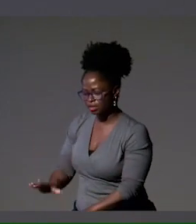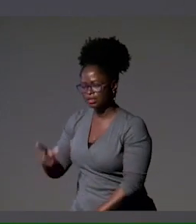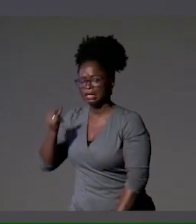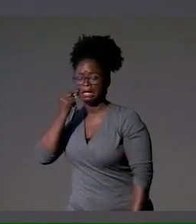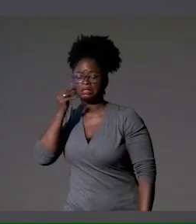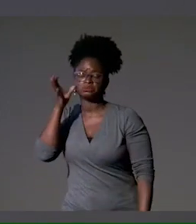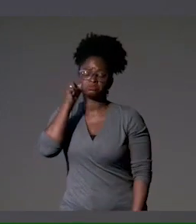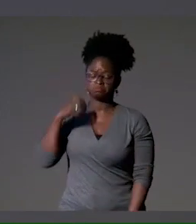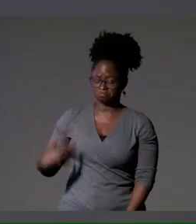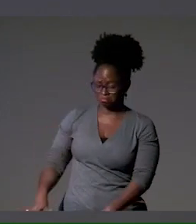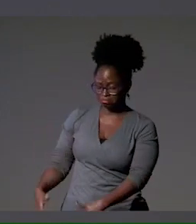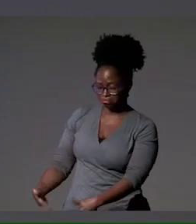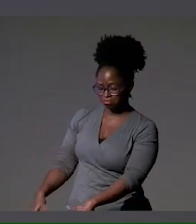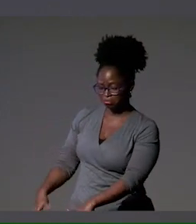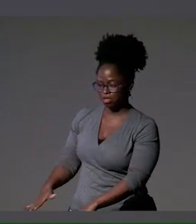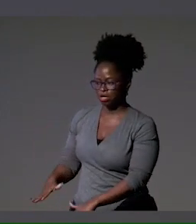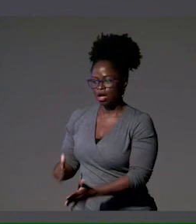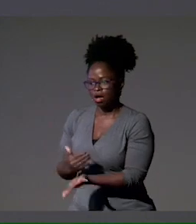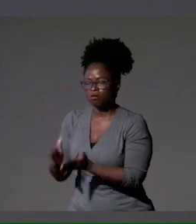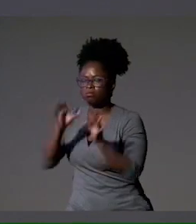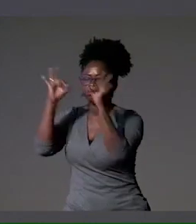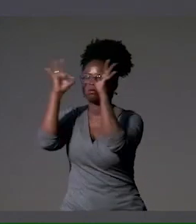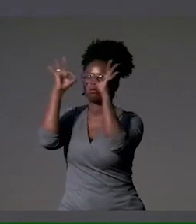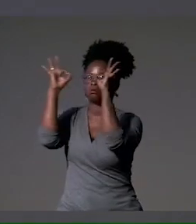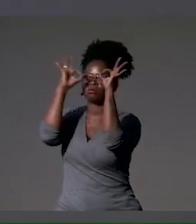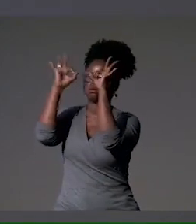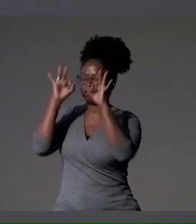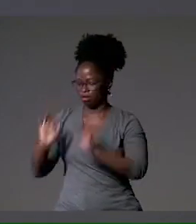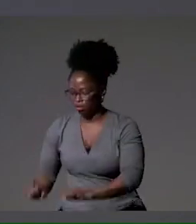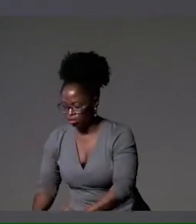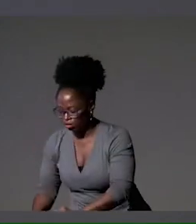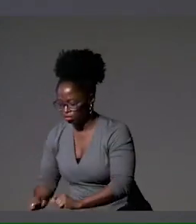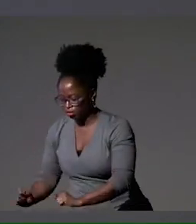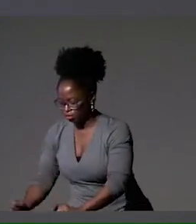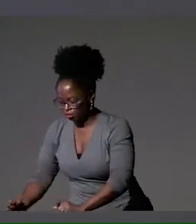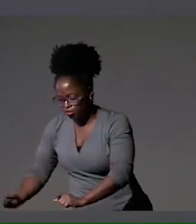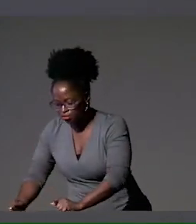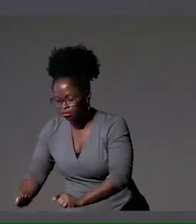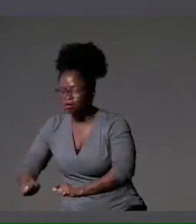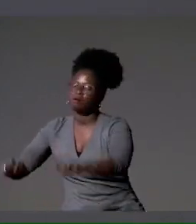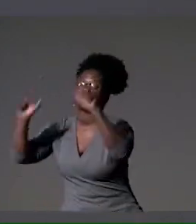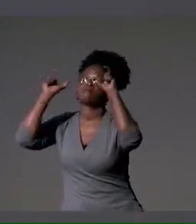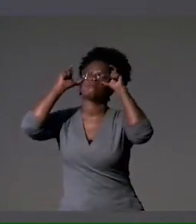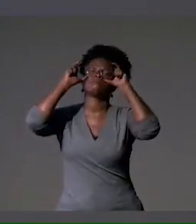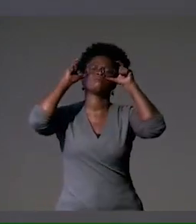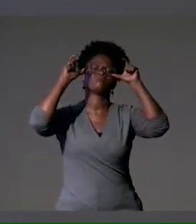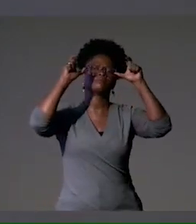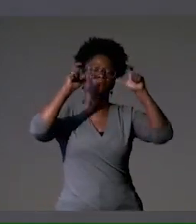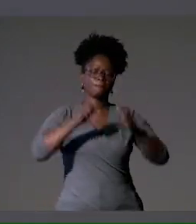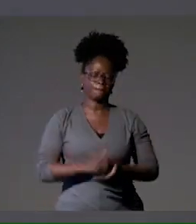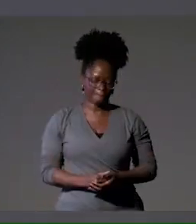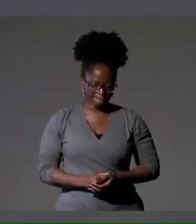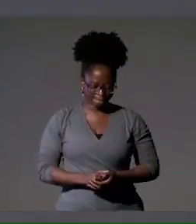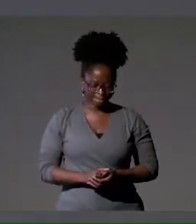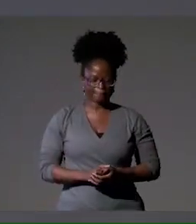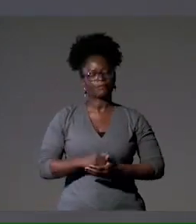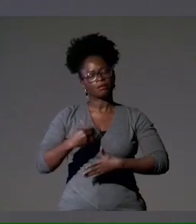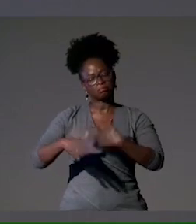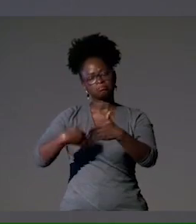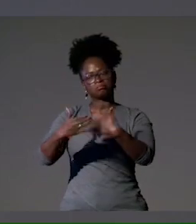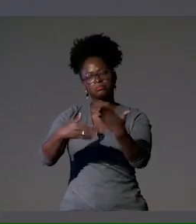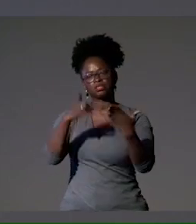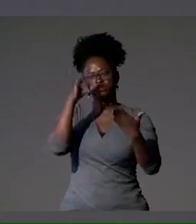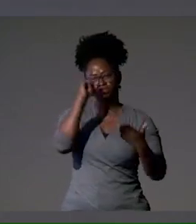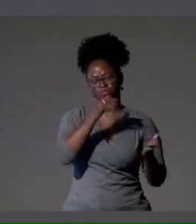eles para dormir. Toda vez que eles começavam a ter os movimentos rápidos dos olhos, começavam a acordar os gatinhos. Acordar os gatinhos. Depois de alguns